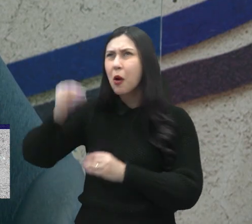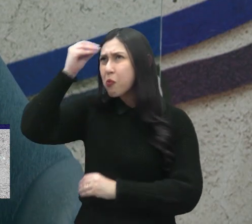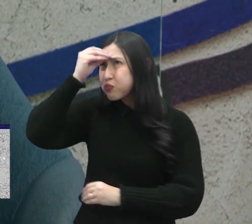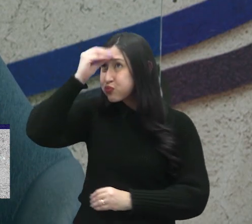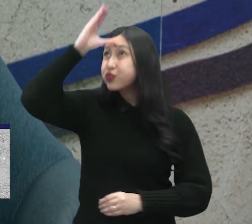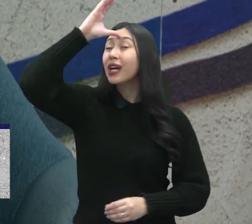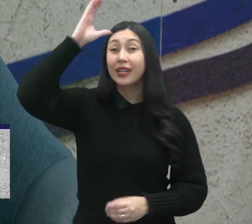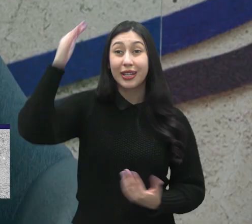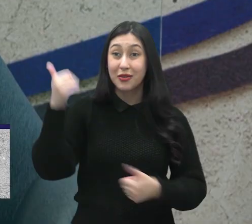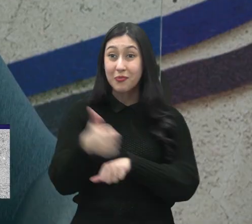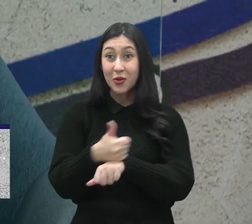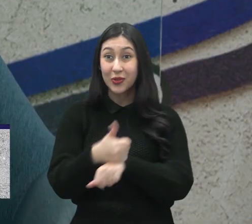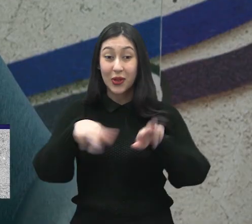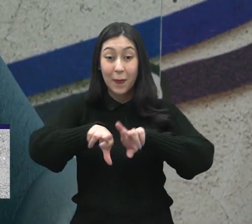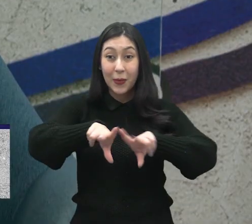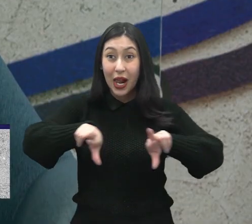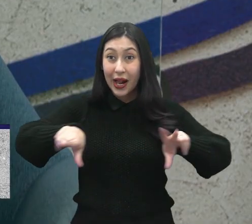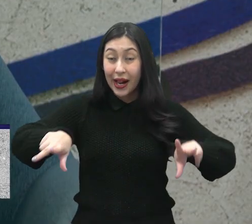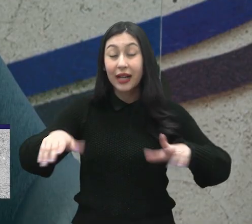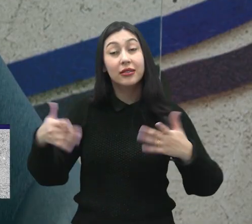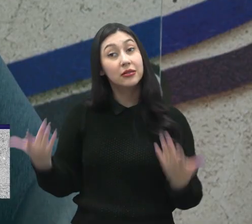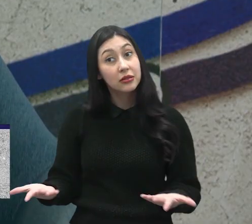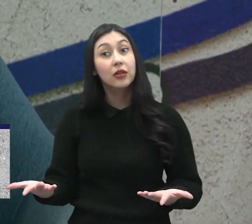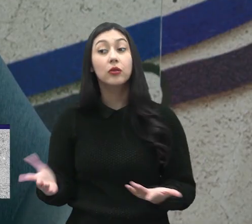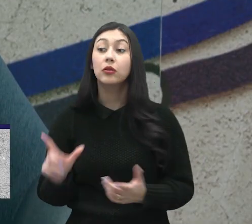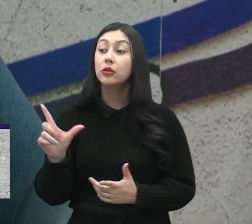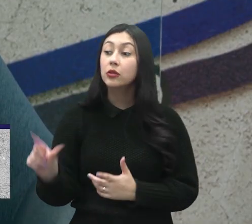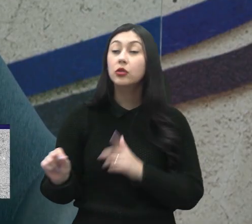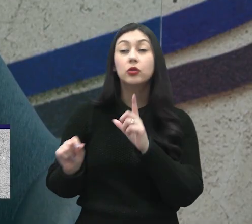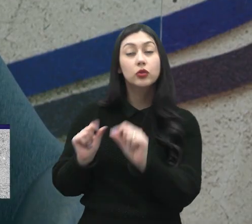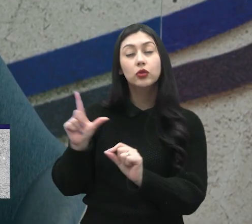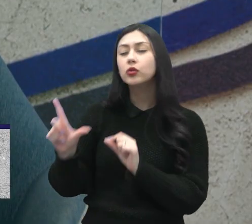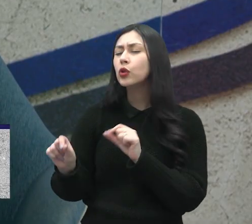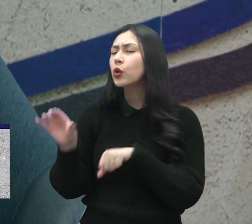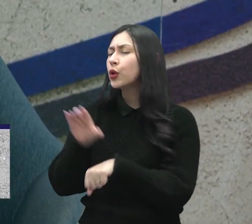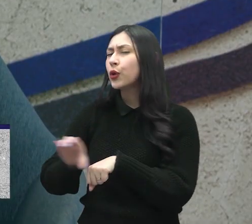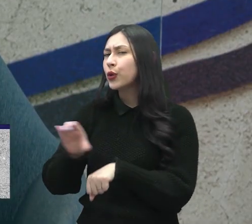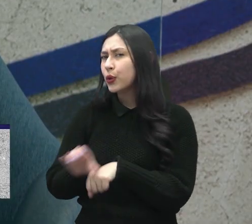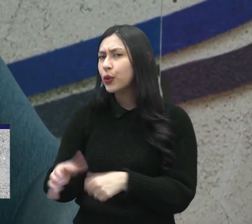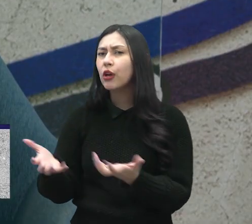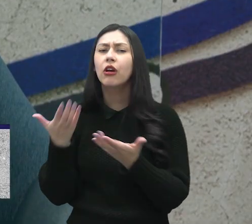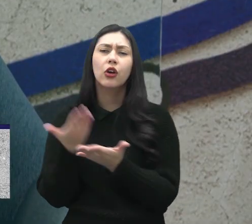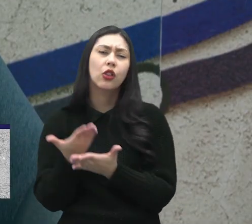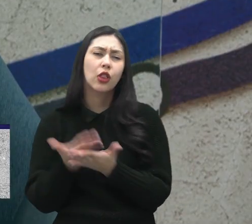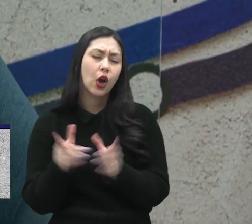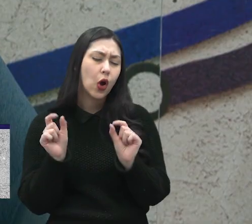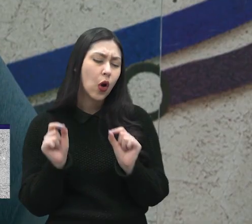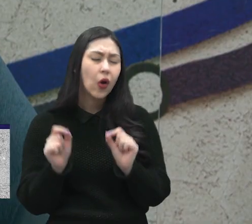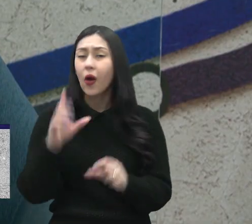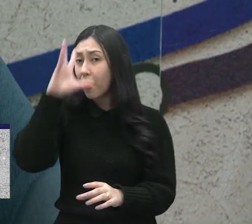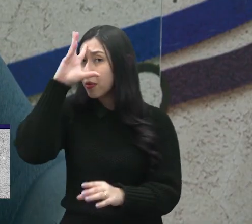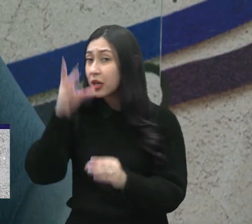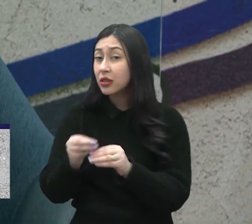N profissões. Então, eu sempre digo, escolha o curso, com o que você quer estudar, o que você quer entender um